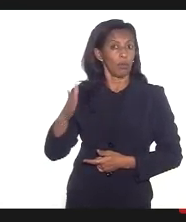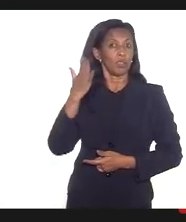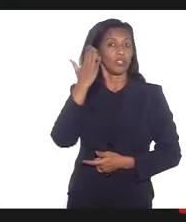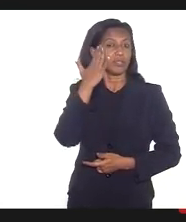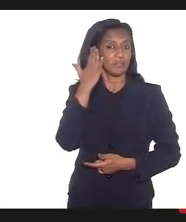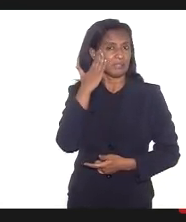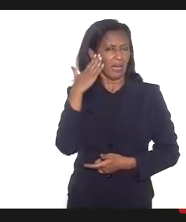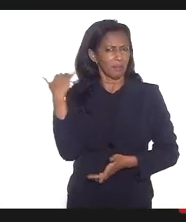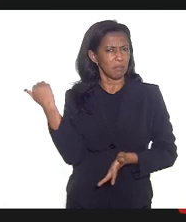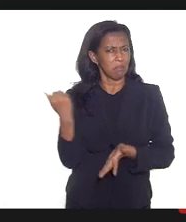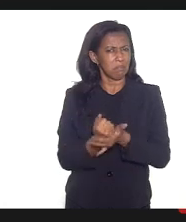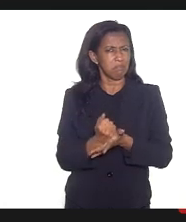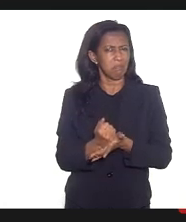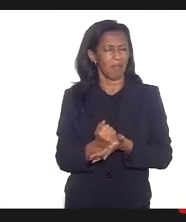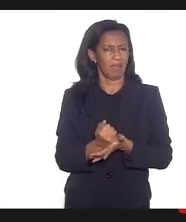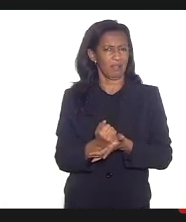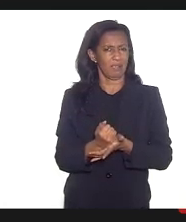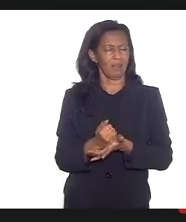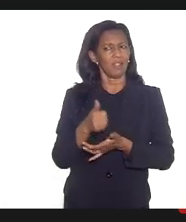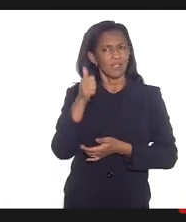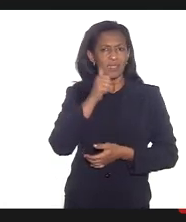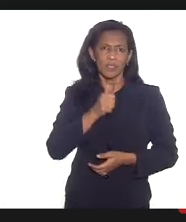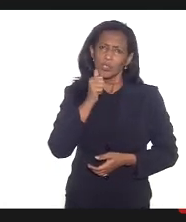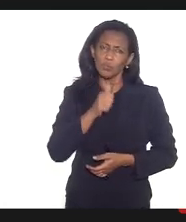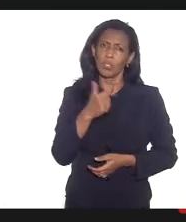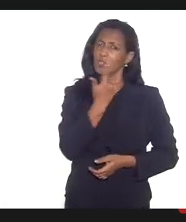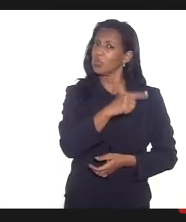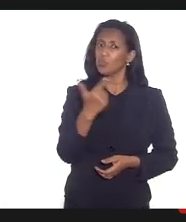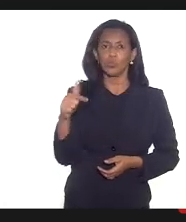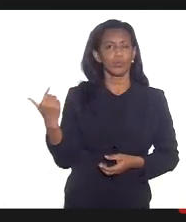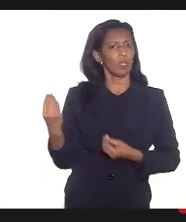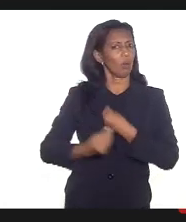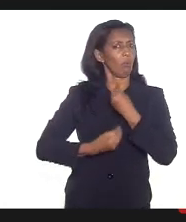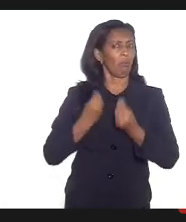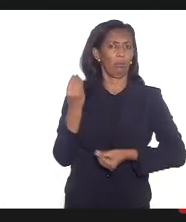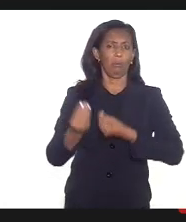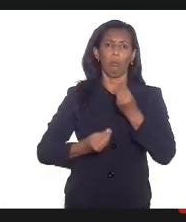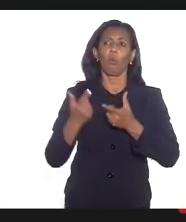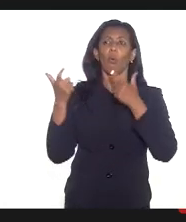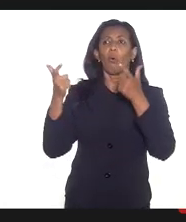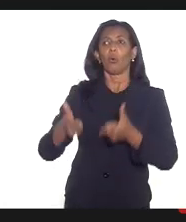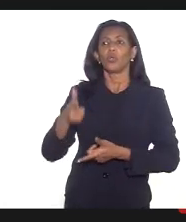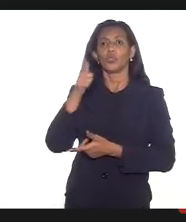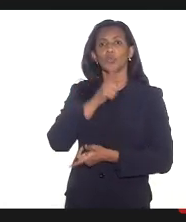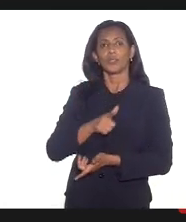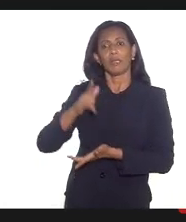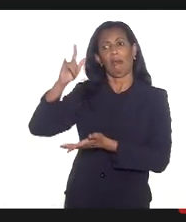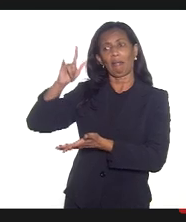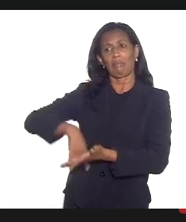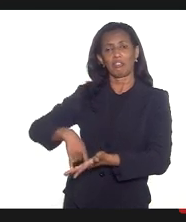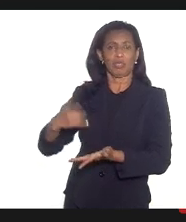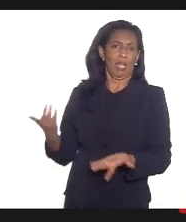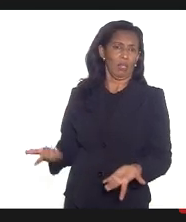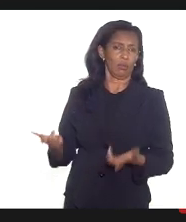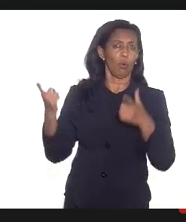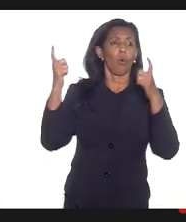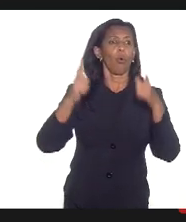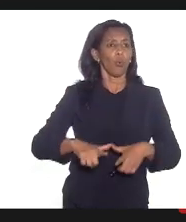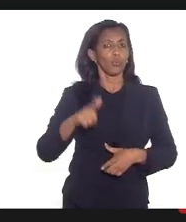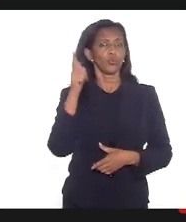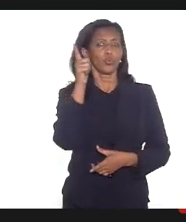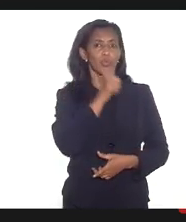que assim isso impacta naquelas mulheres que não tenho nem onde buscar o atestado que